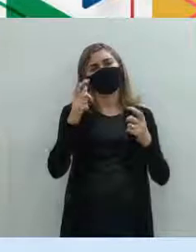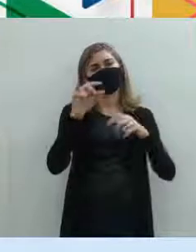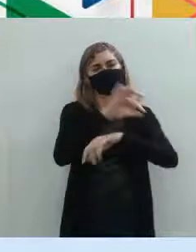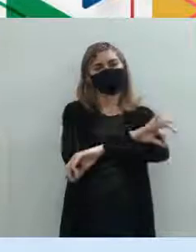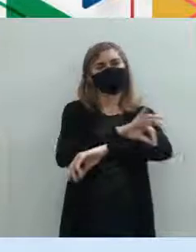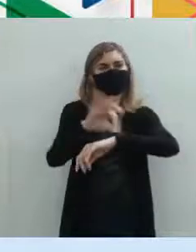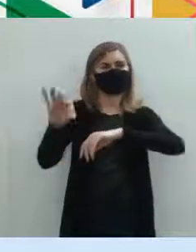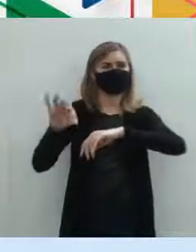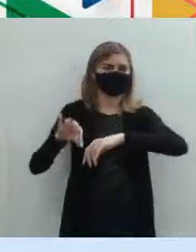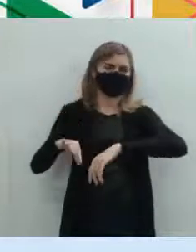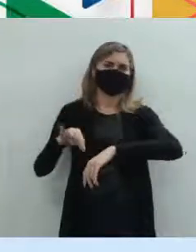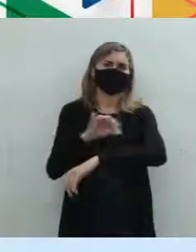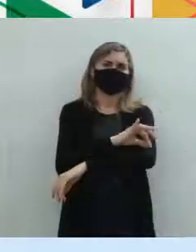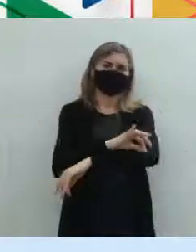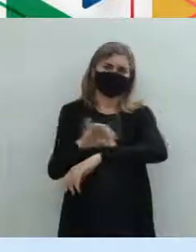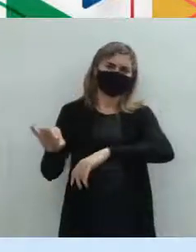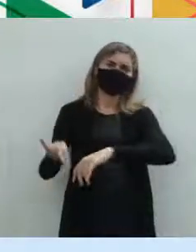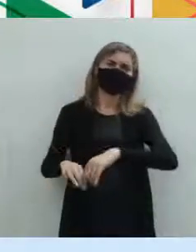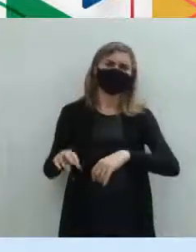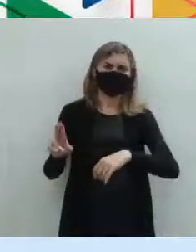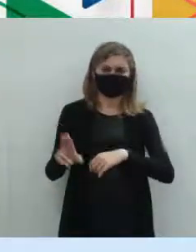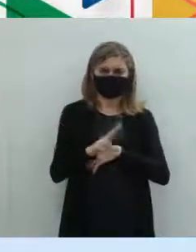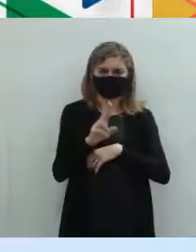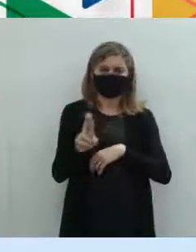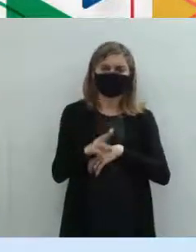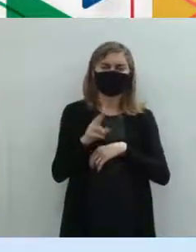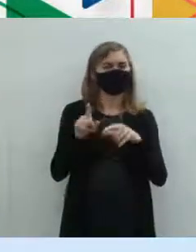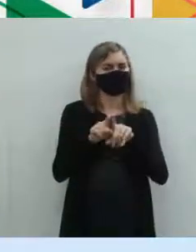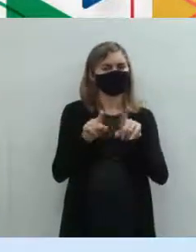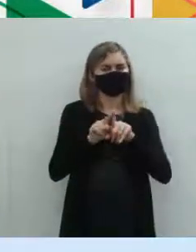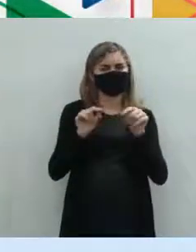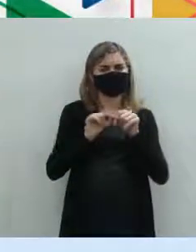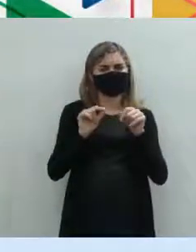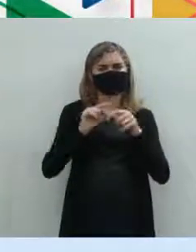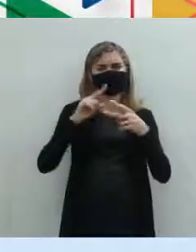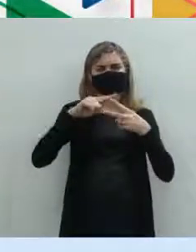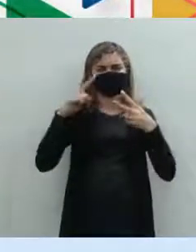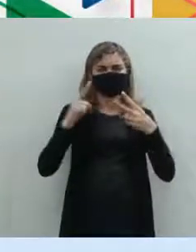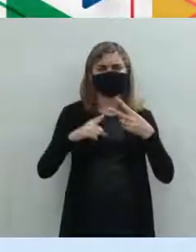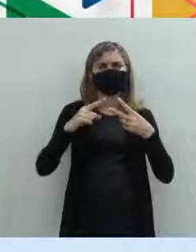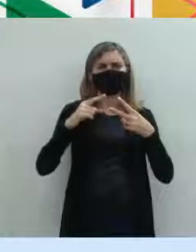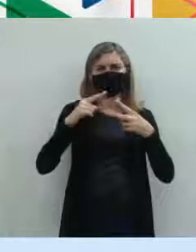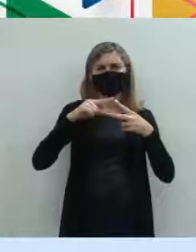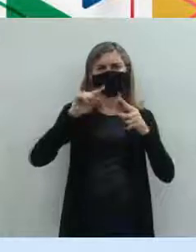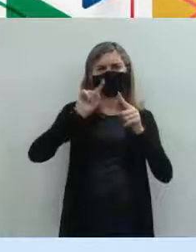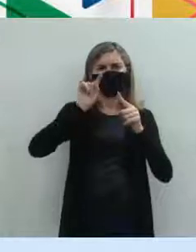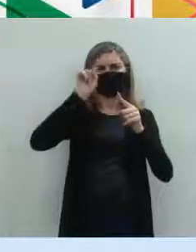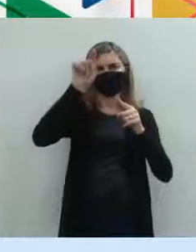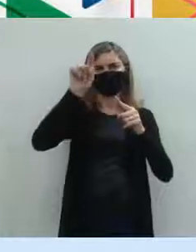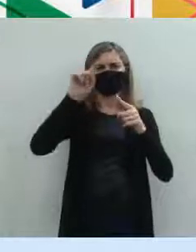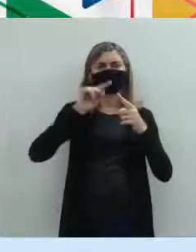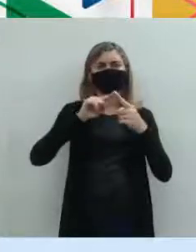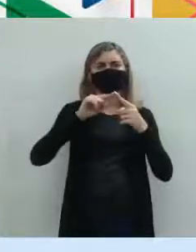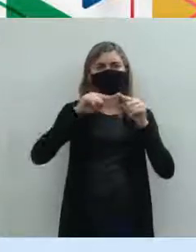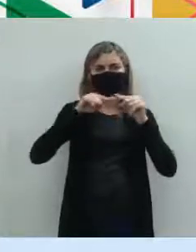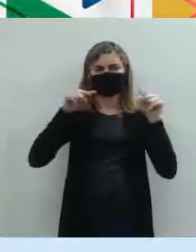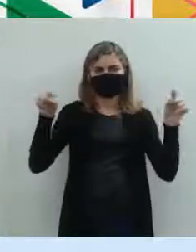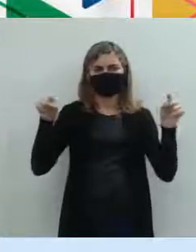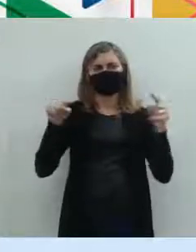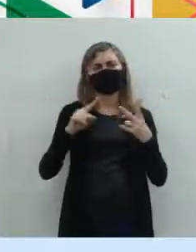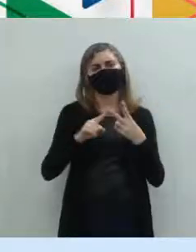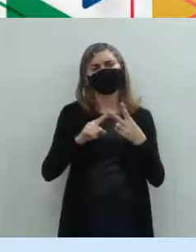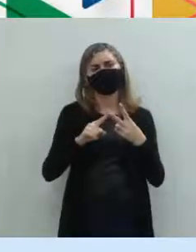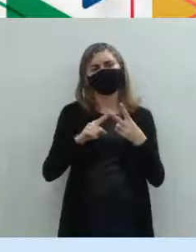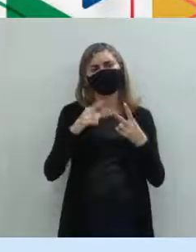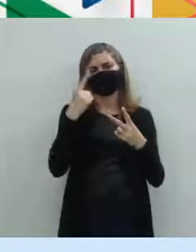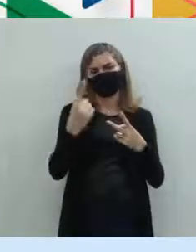arquitetos, tá, pessoal? Então esse é a gente também pode fazer com 2 pontos de fuga, tá? Então tem a linha de terra, tem um ponto de